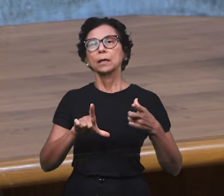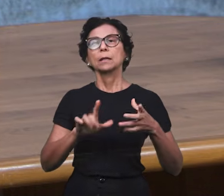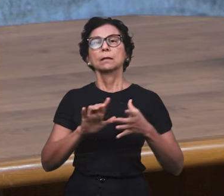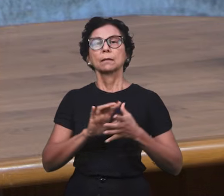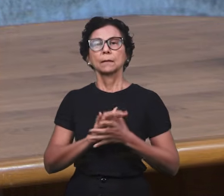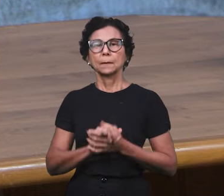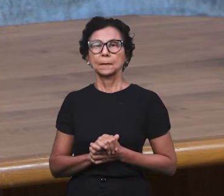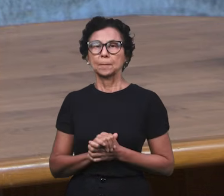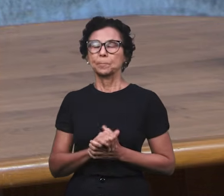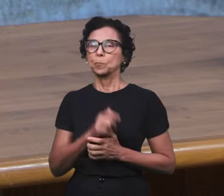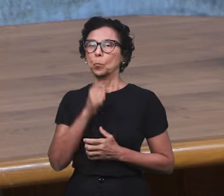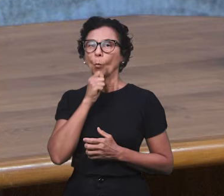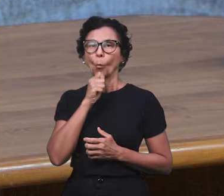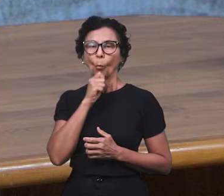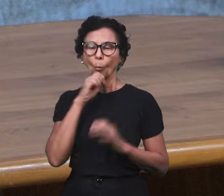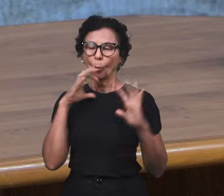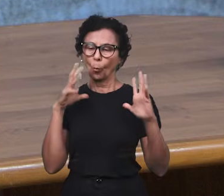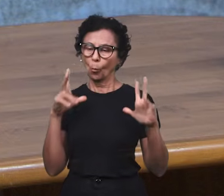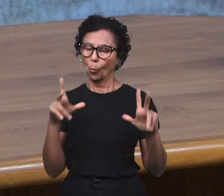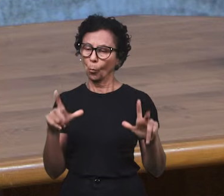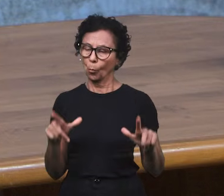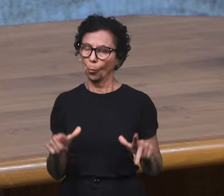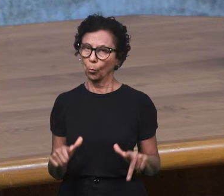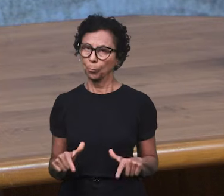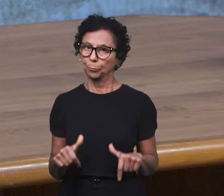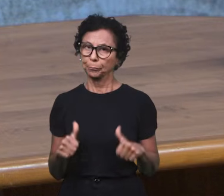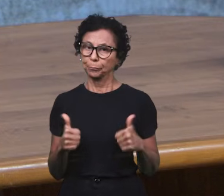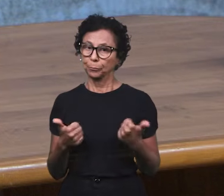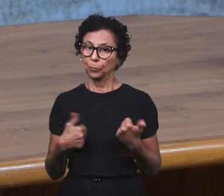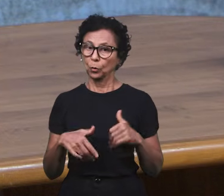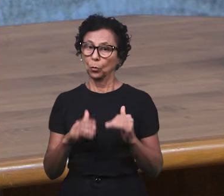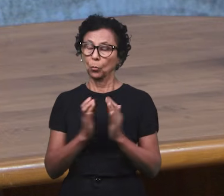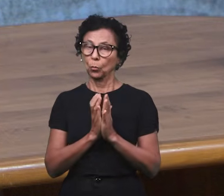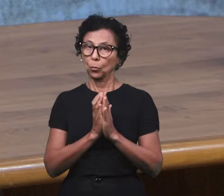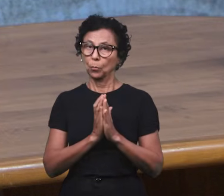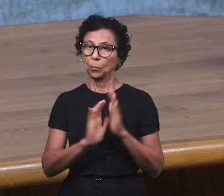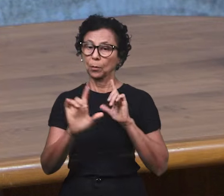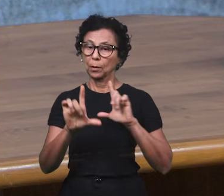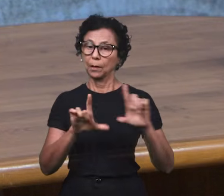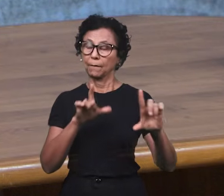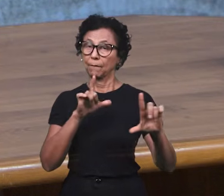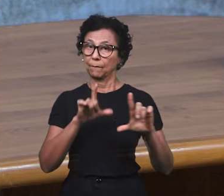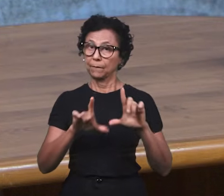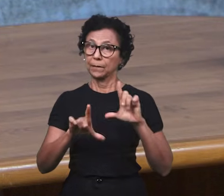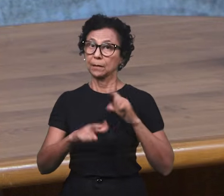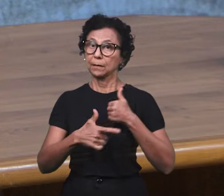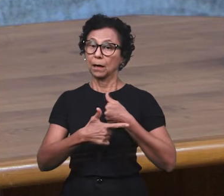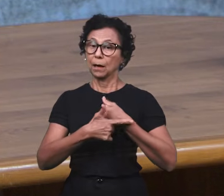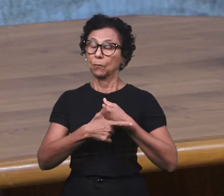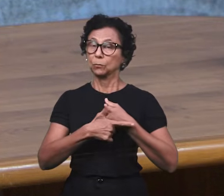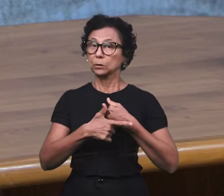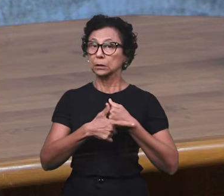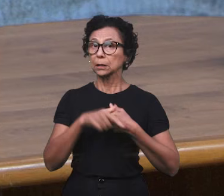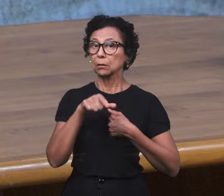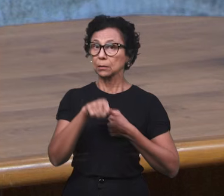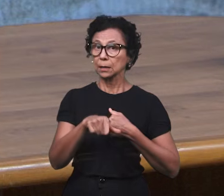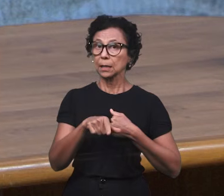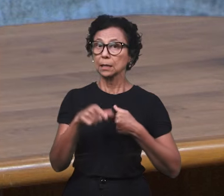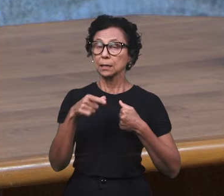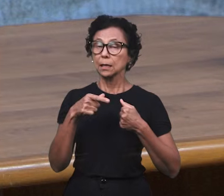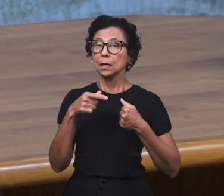não tinham santificado, pelo que os levitas tinham cargo de matarem os cordeiros